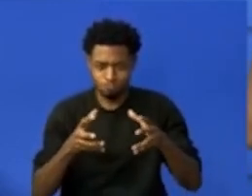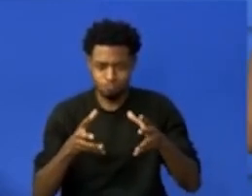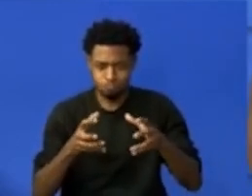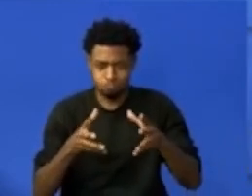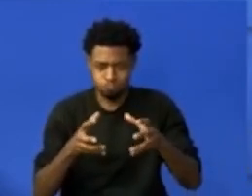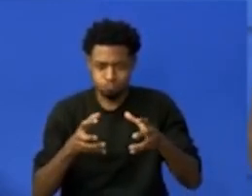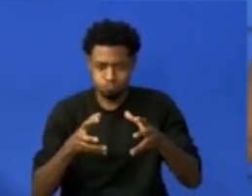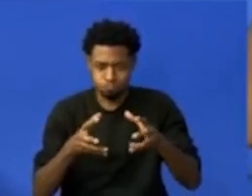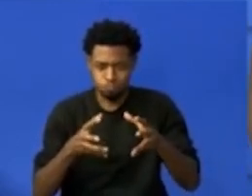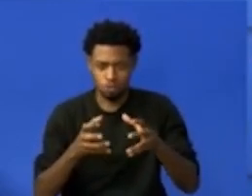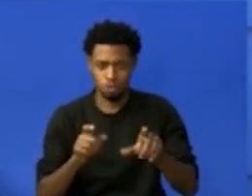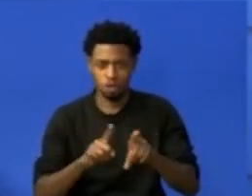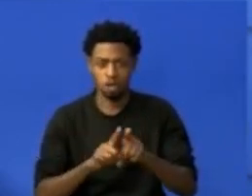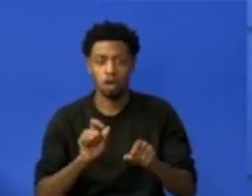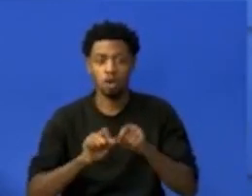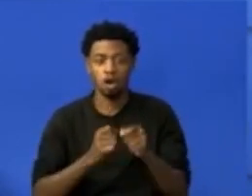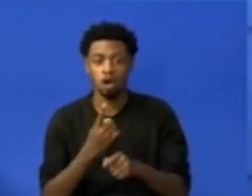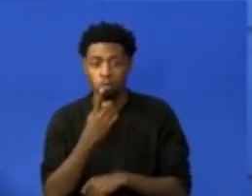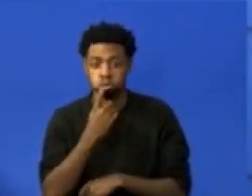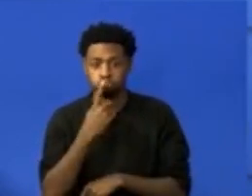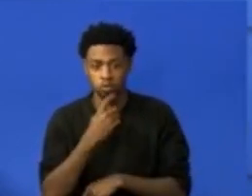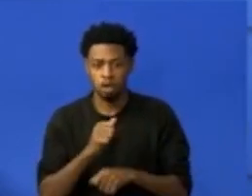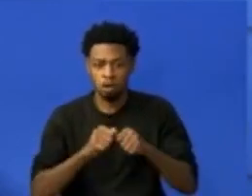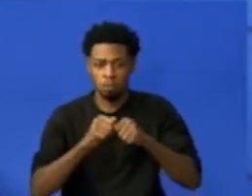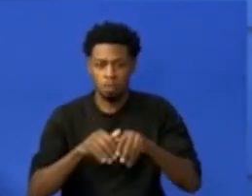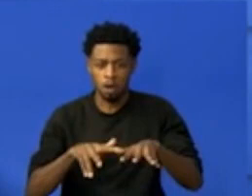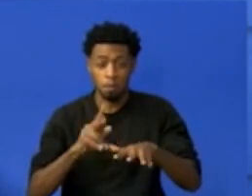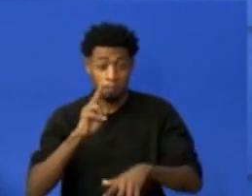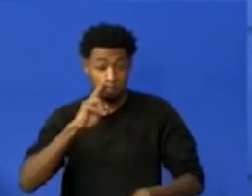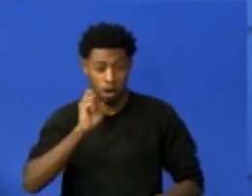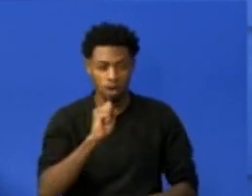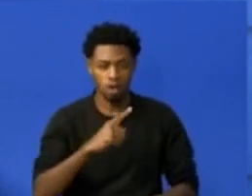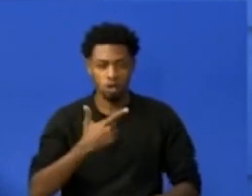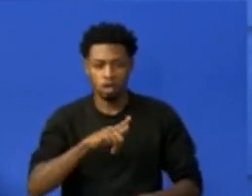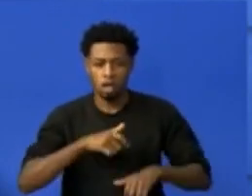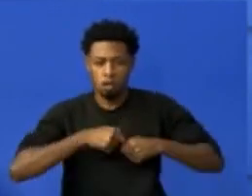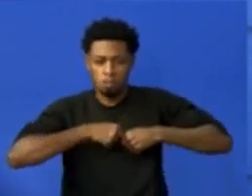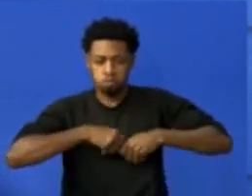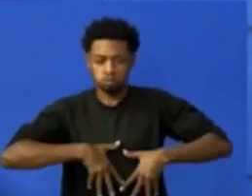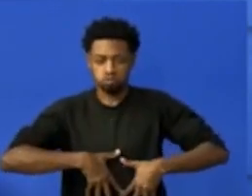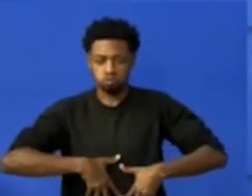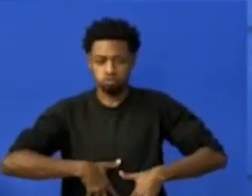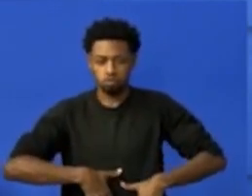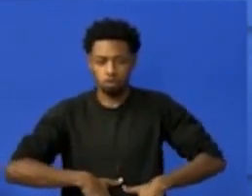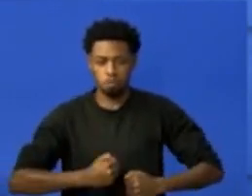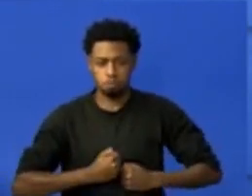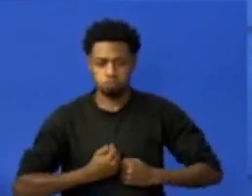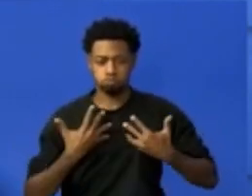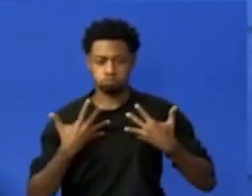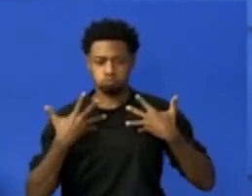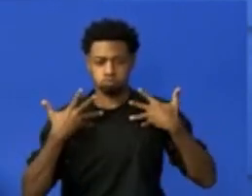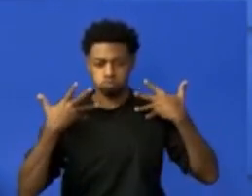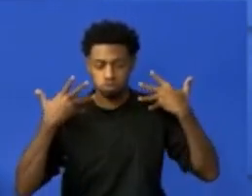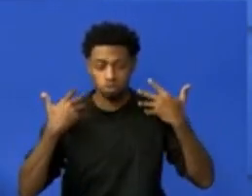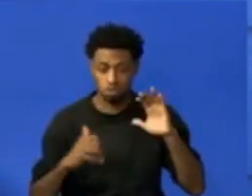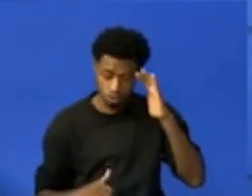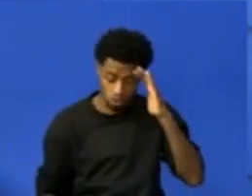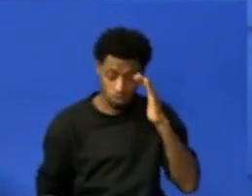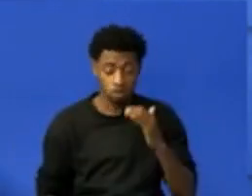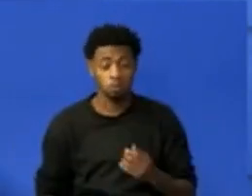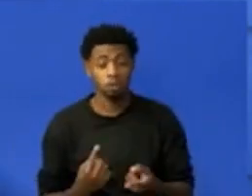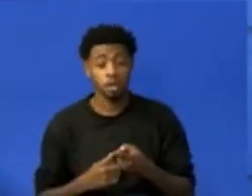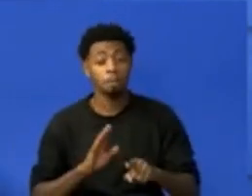ele acomoda mais sangue e ele fica mais forte para ejetar mais sangue. Então ele precisa bater menos, porque ele está